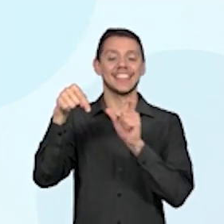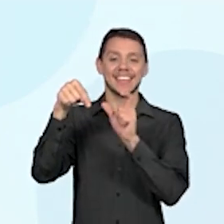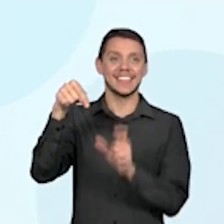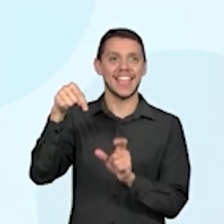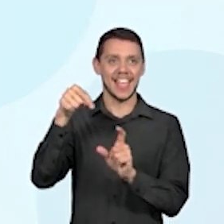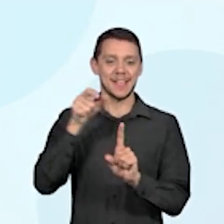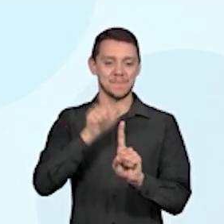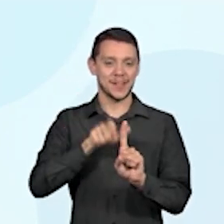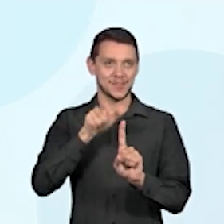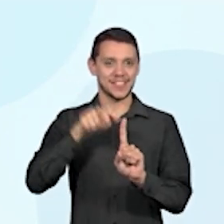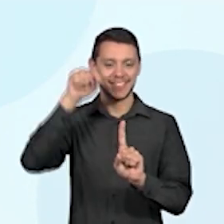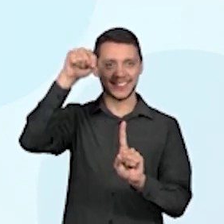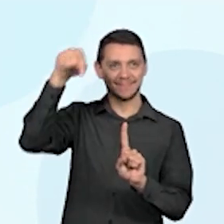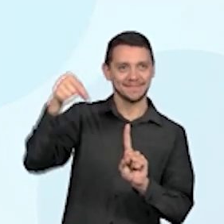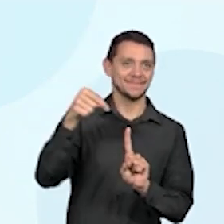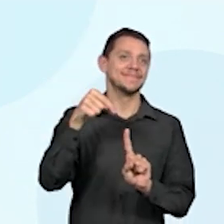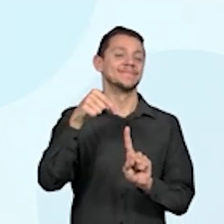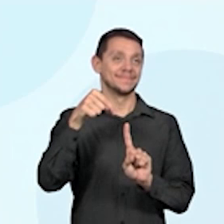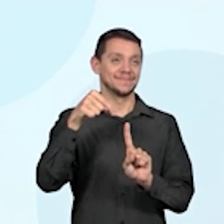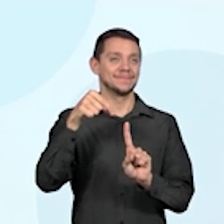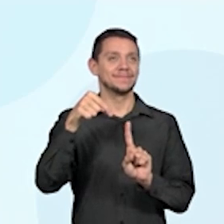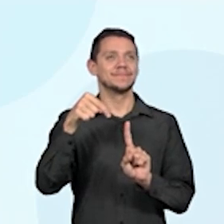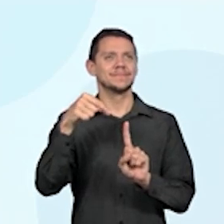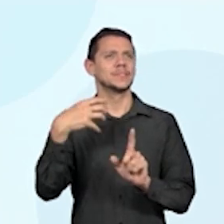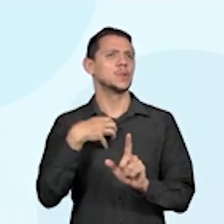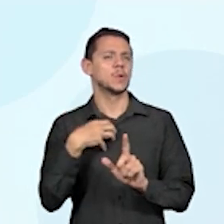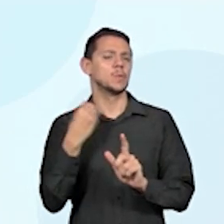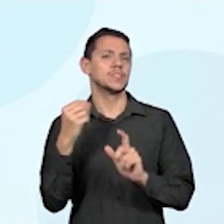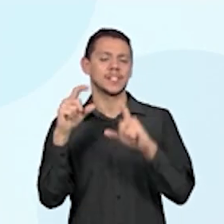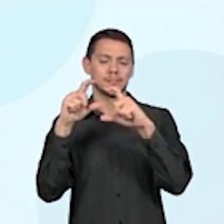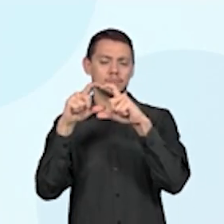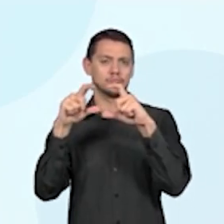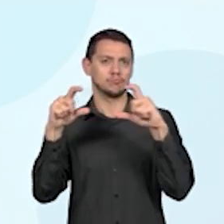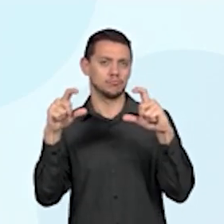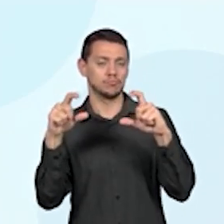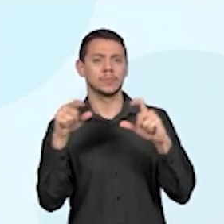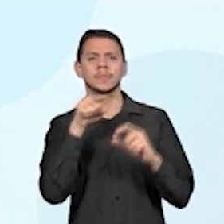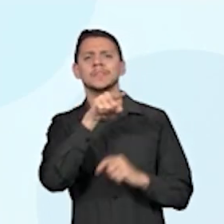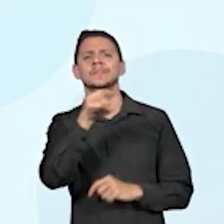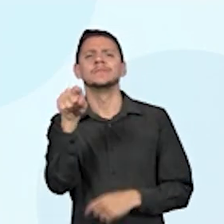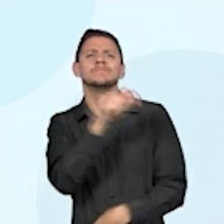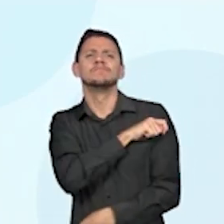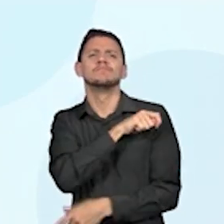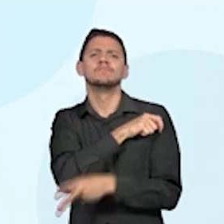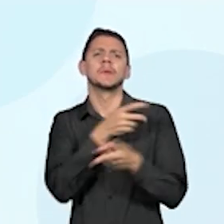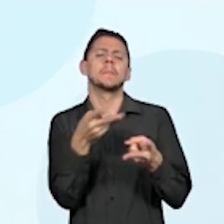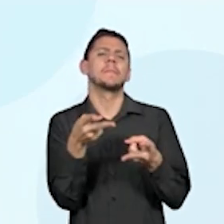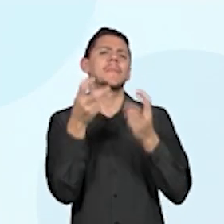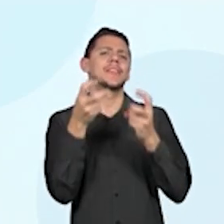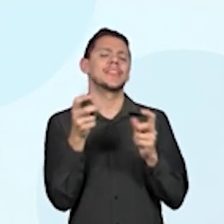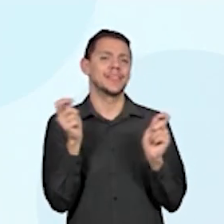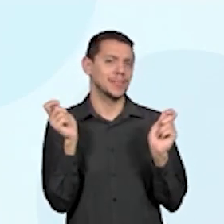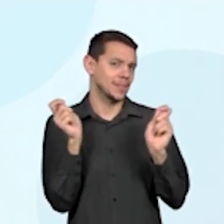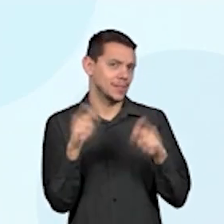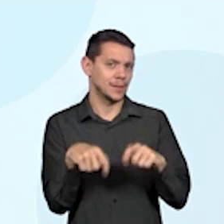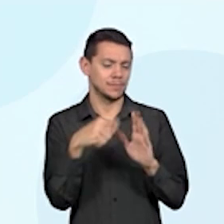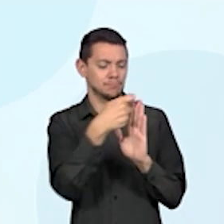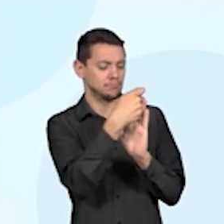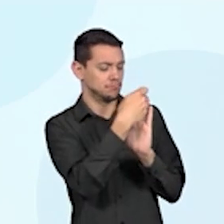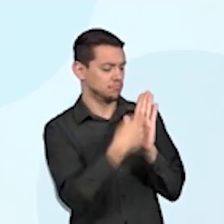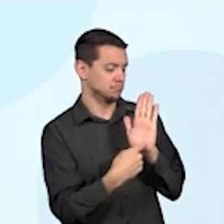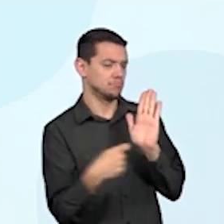do balão, que os estudantes observam. Todos os balões trazem um texto